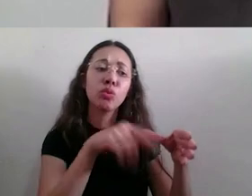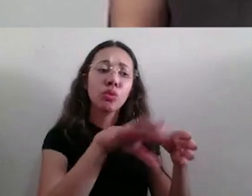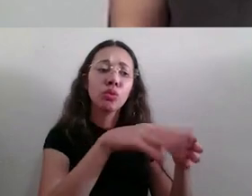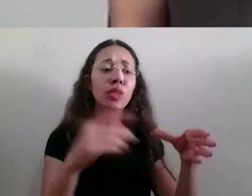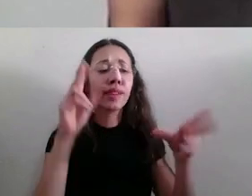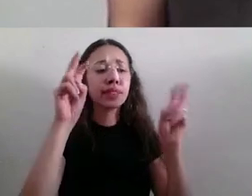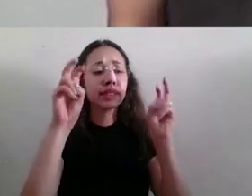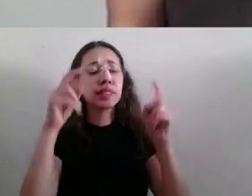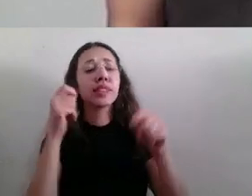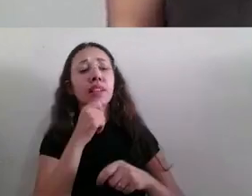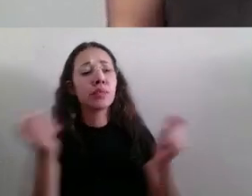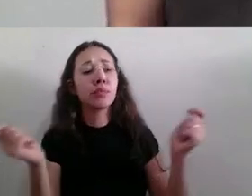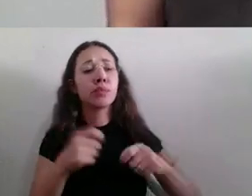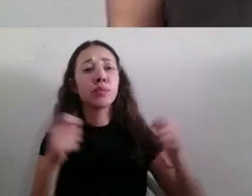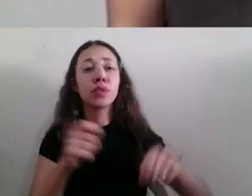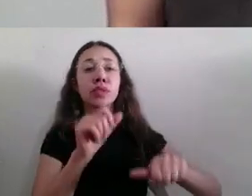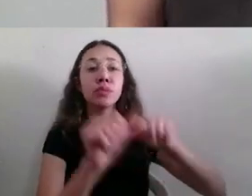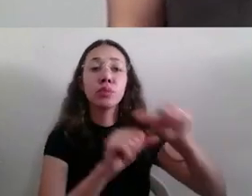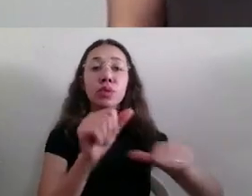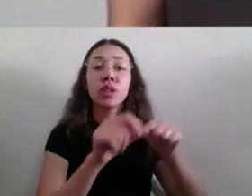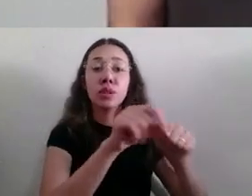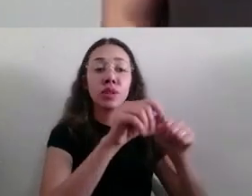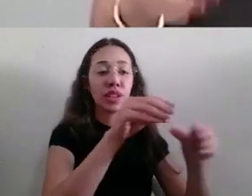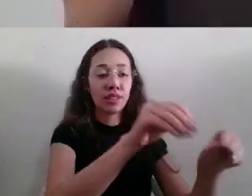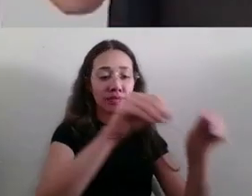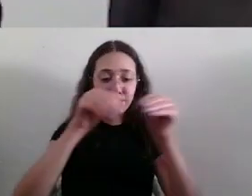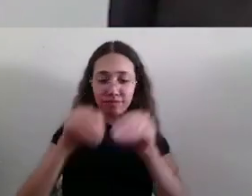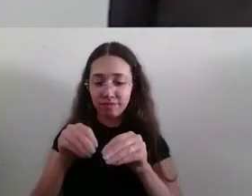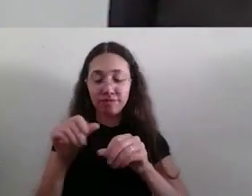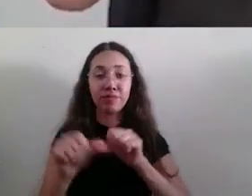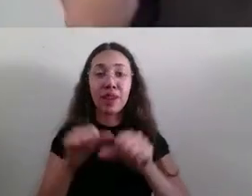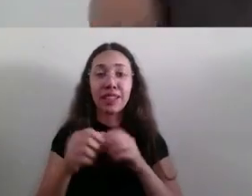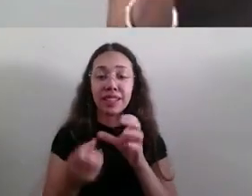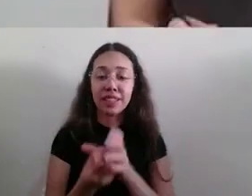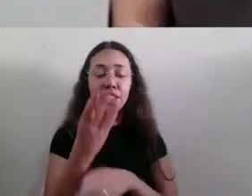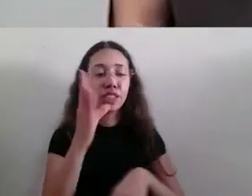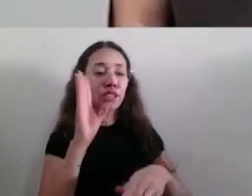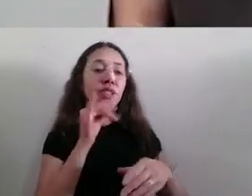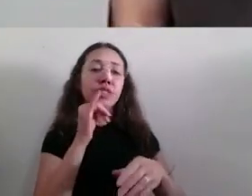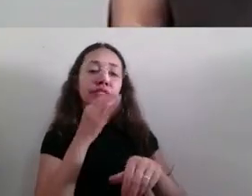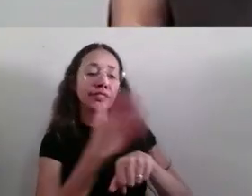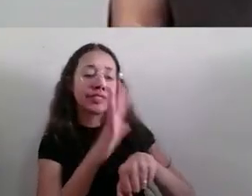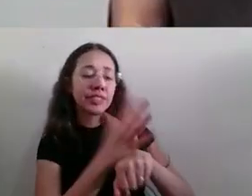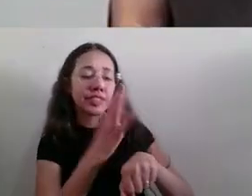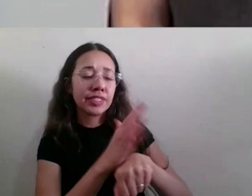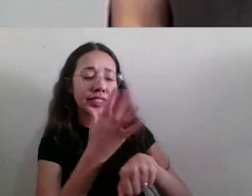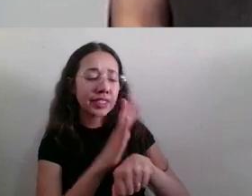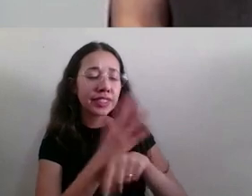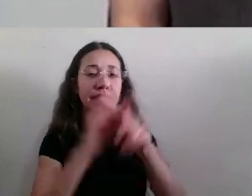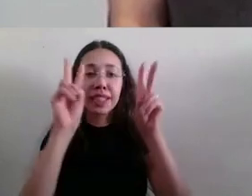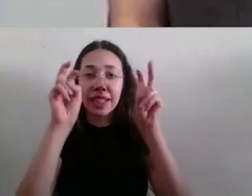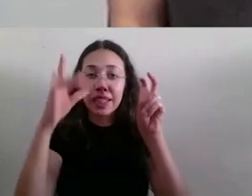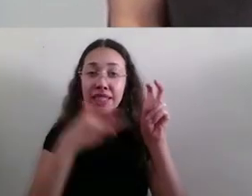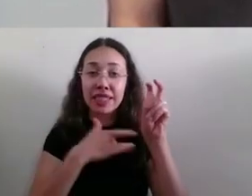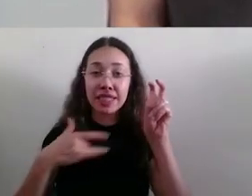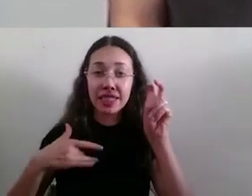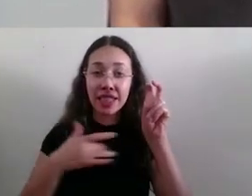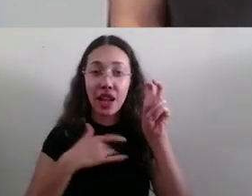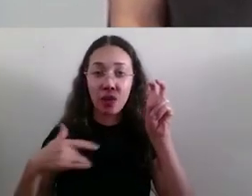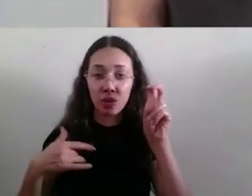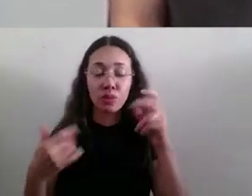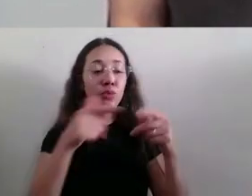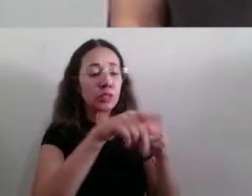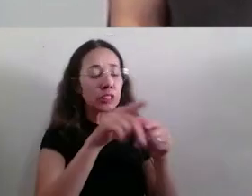transformou essa unidade em núcleo de justiça 4.0, especializado em matéria de saúde pública. Posteriormente,